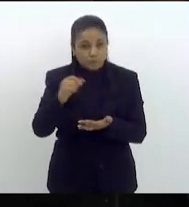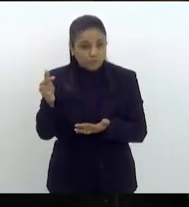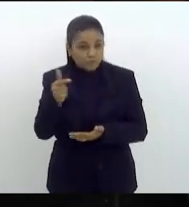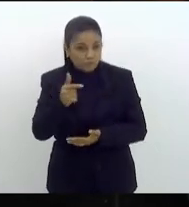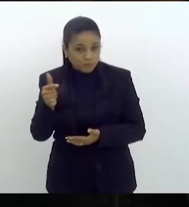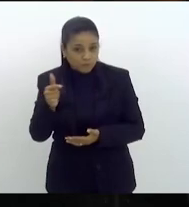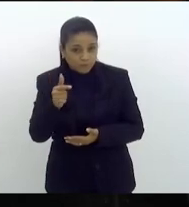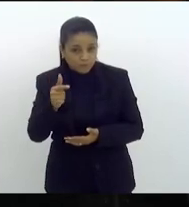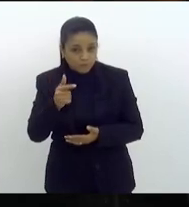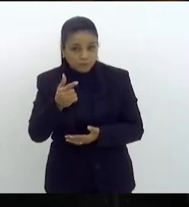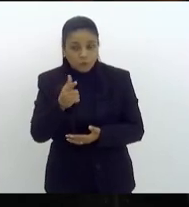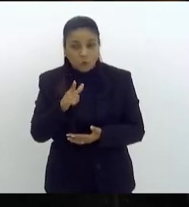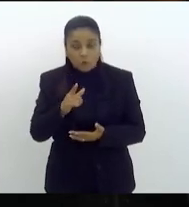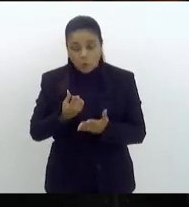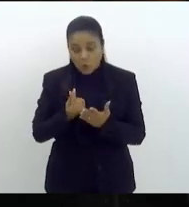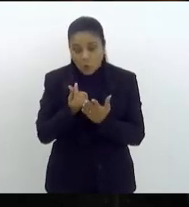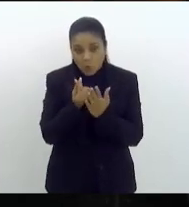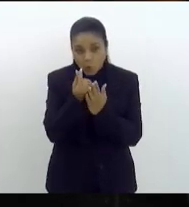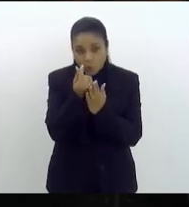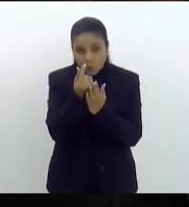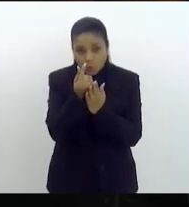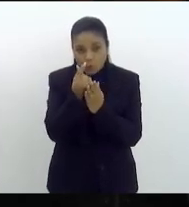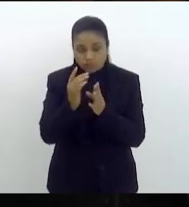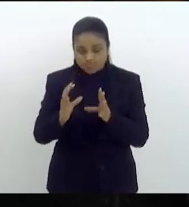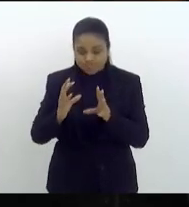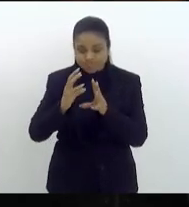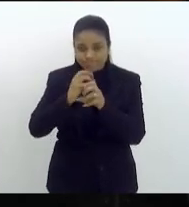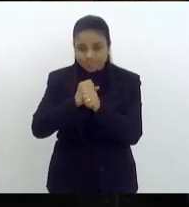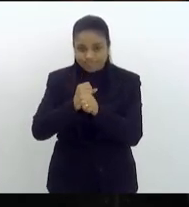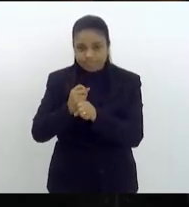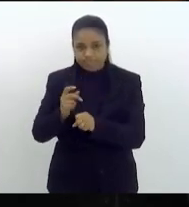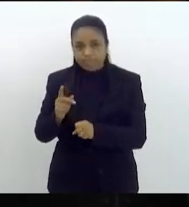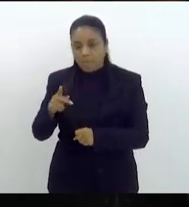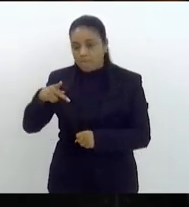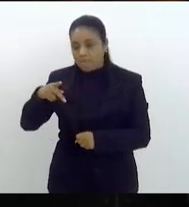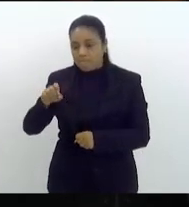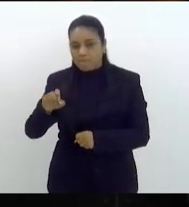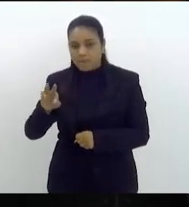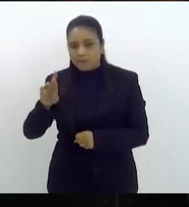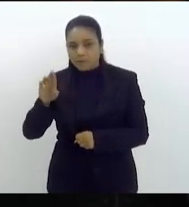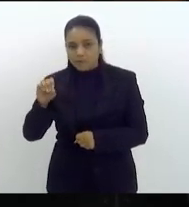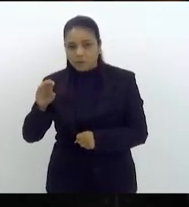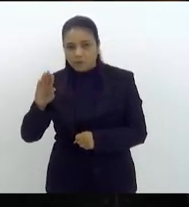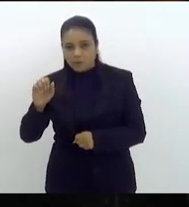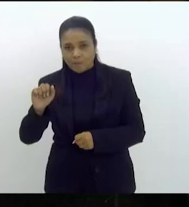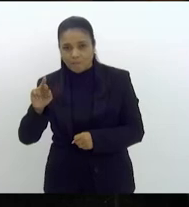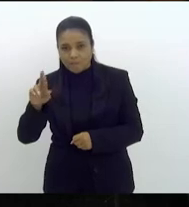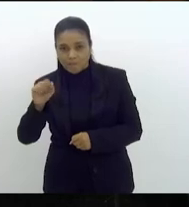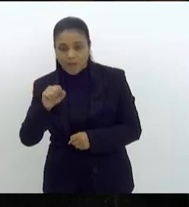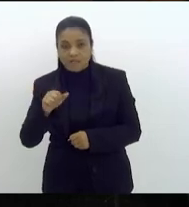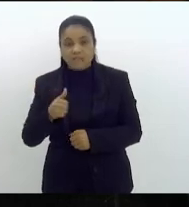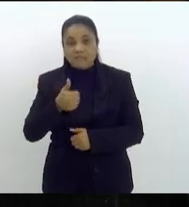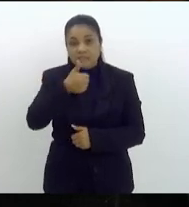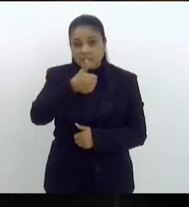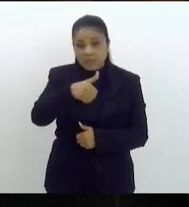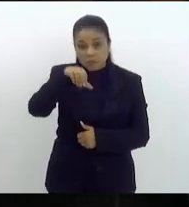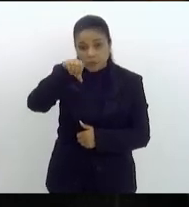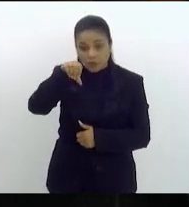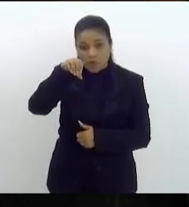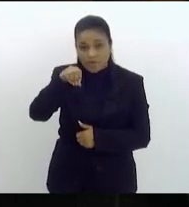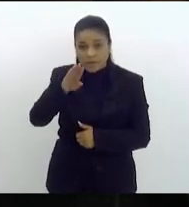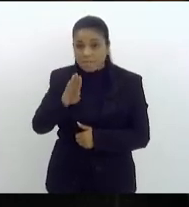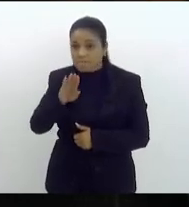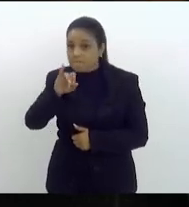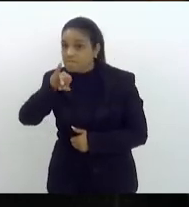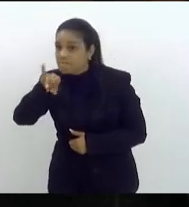o lucro líquido da Petrobras foi na ordem de 190 bilhões de reais